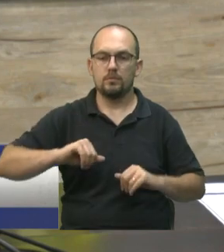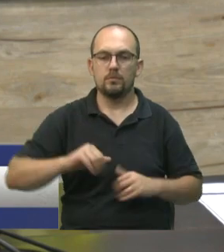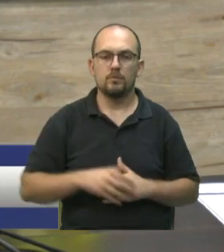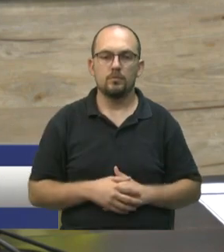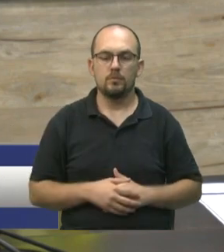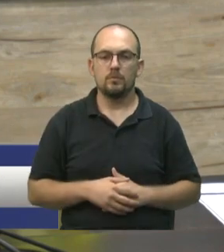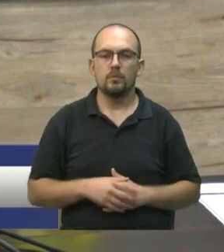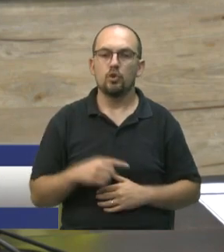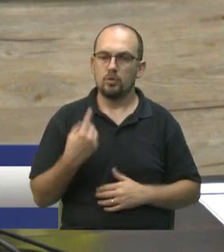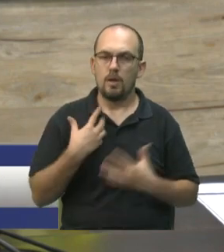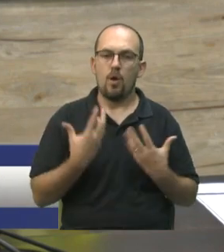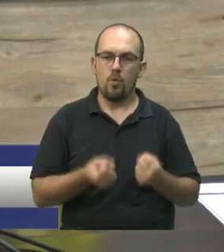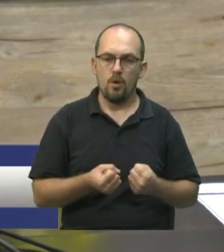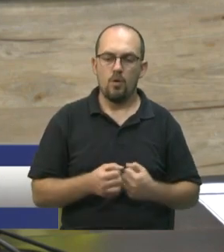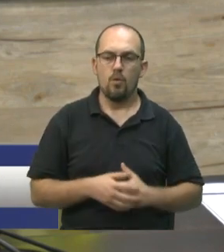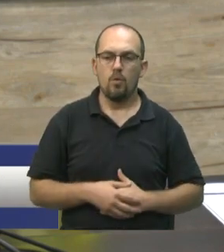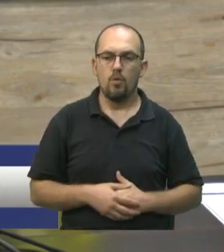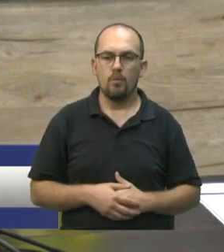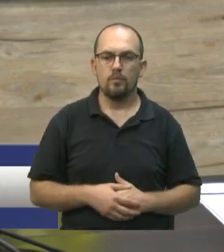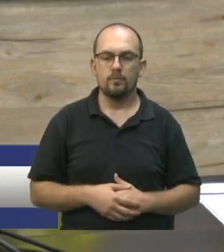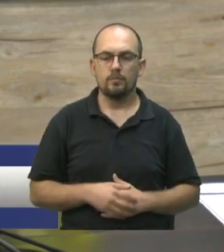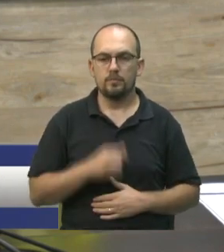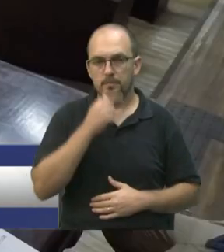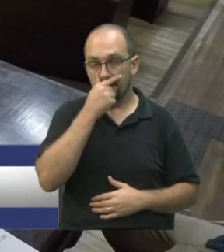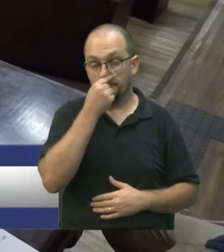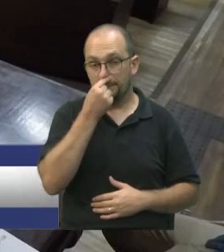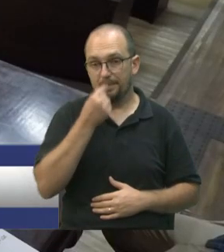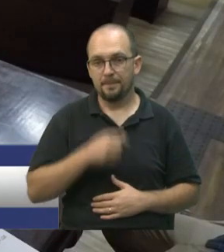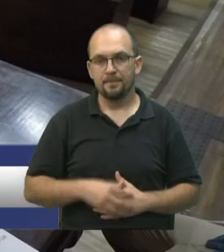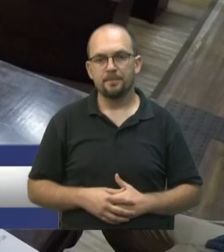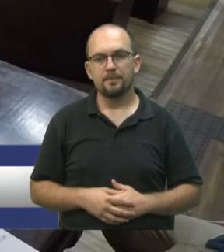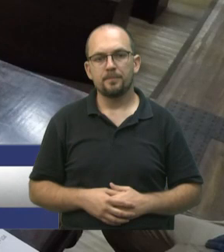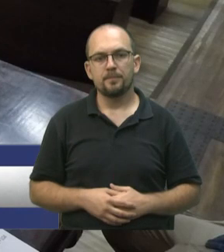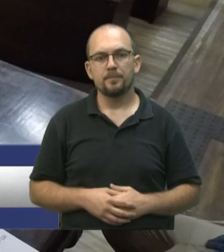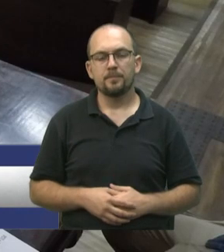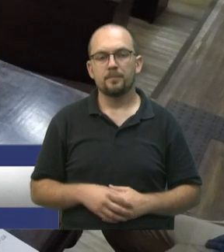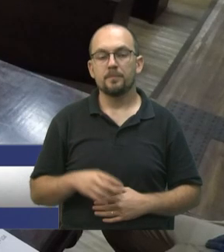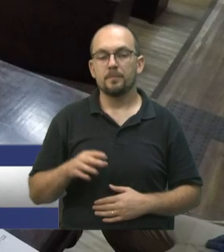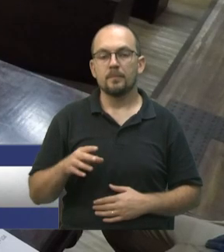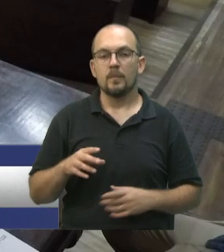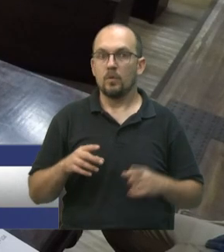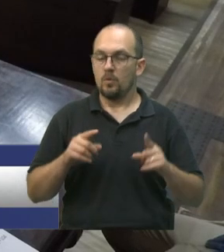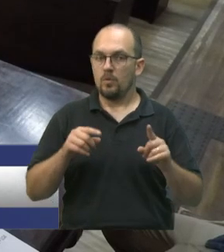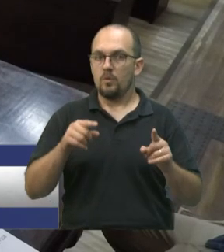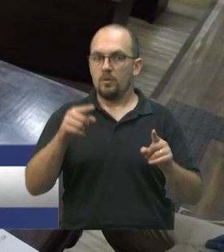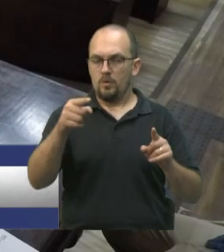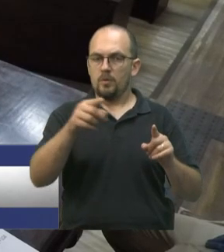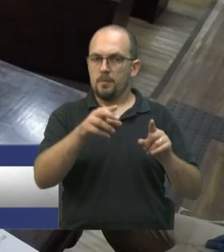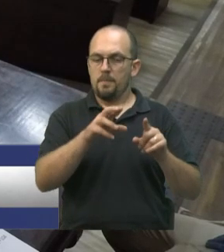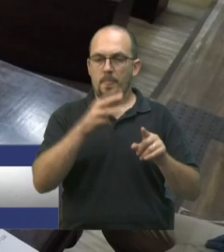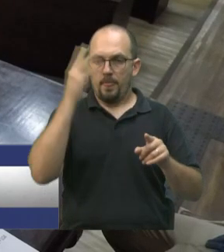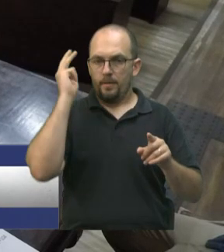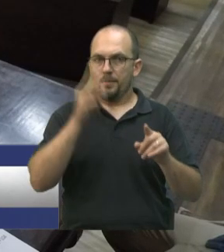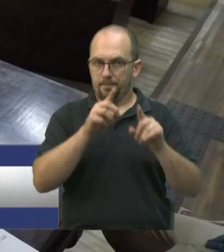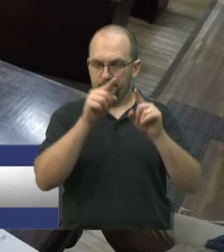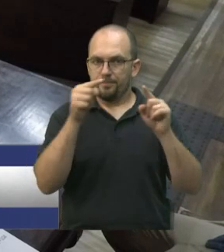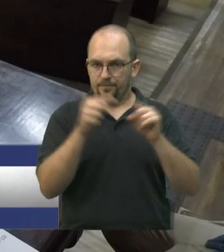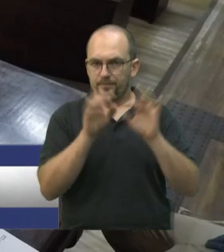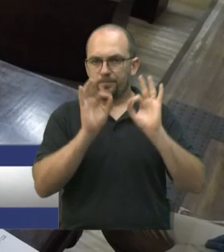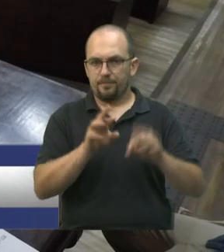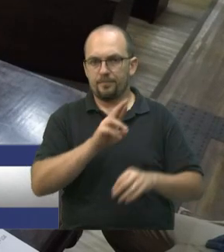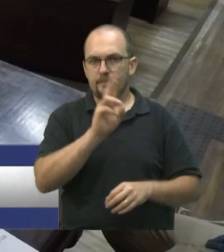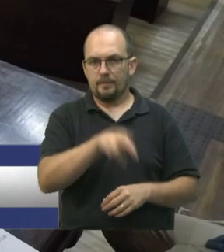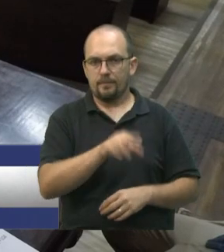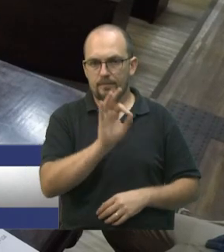Perfeito. Por entidade aqui, ó. Vocês, Vamos o que veio, a sua leitura está certa. A única